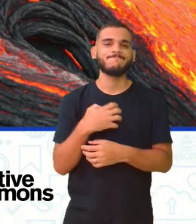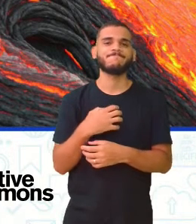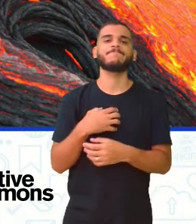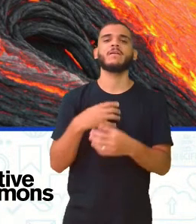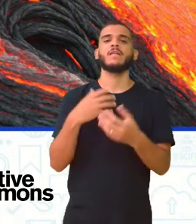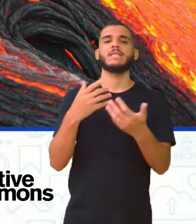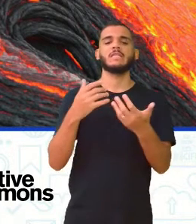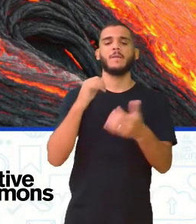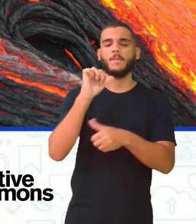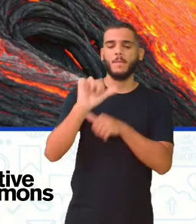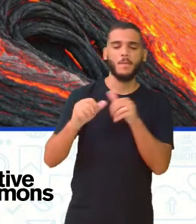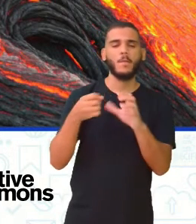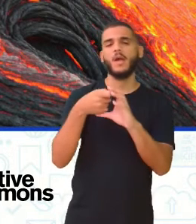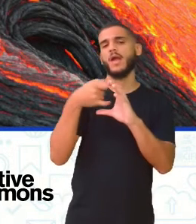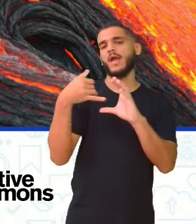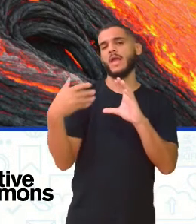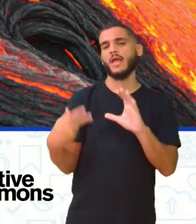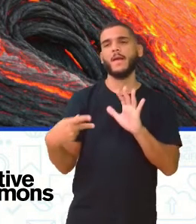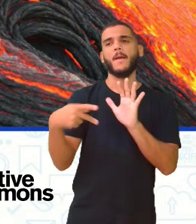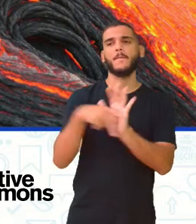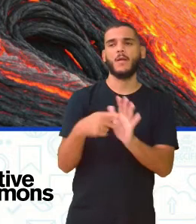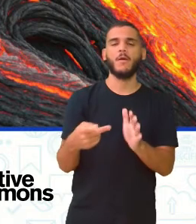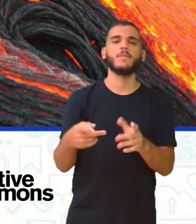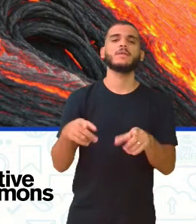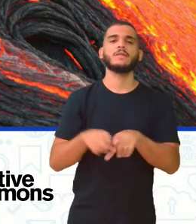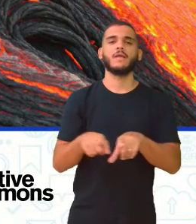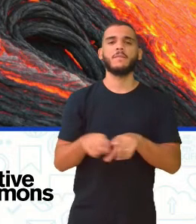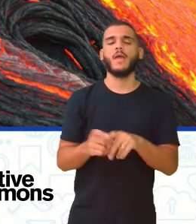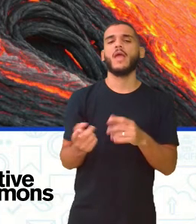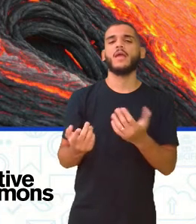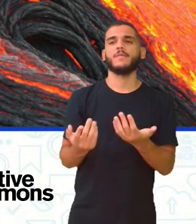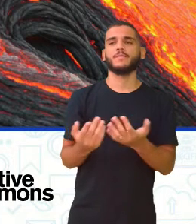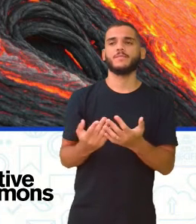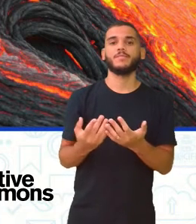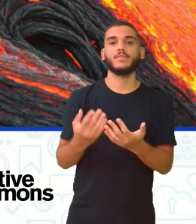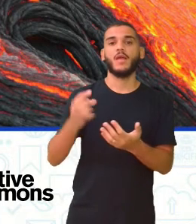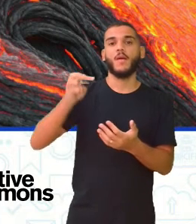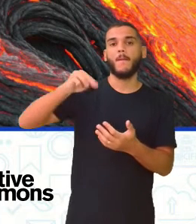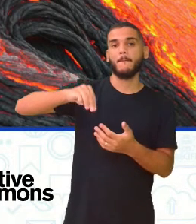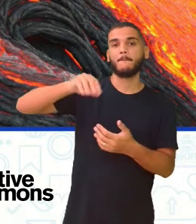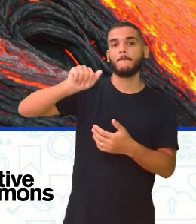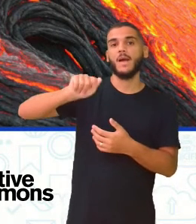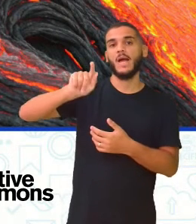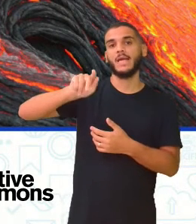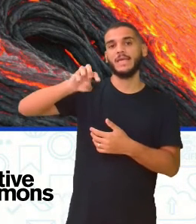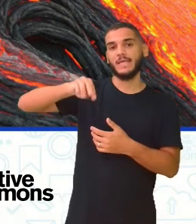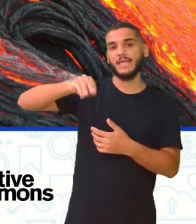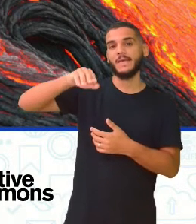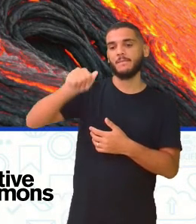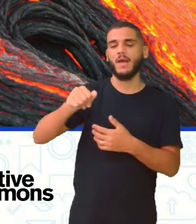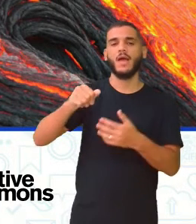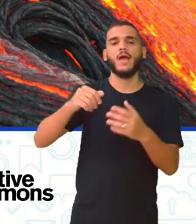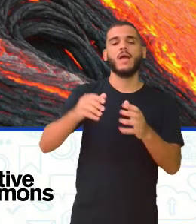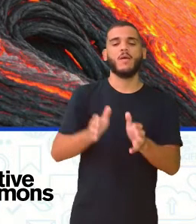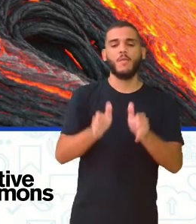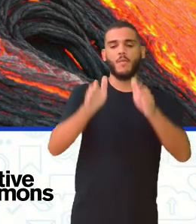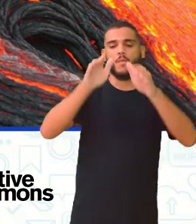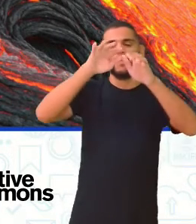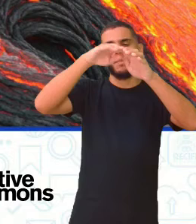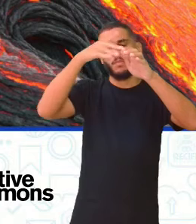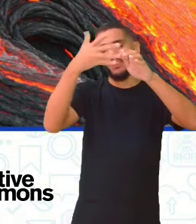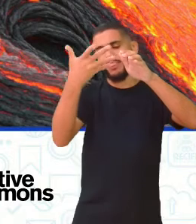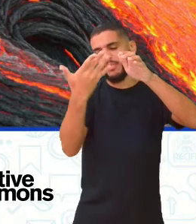daquele lugar. O magmazinho que sai, quando resfria, já cria novo território, já